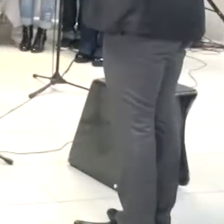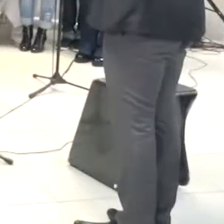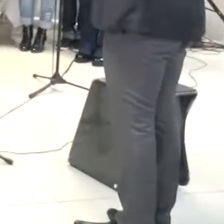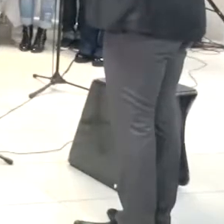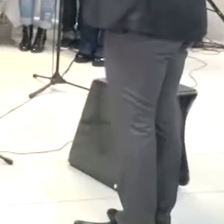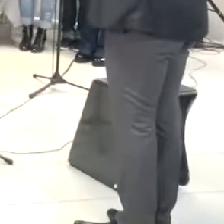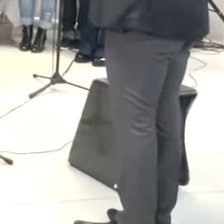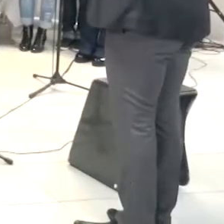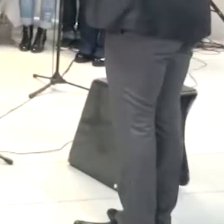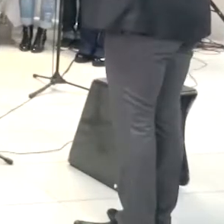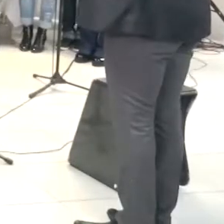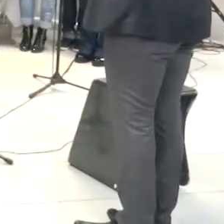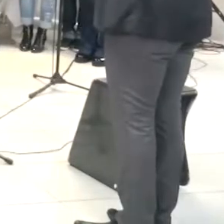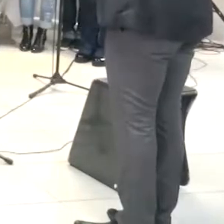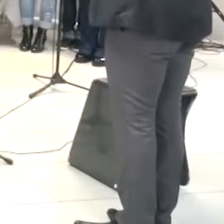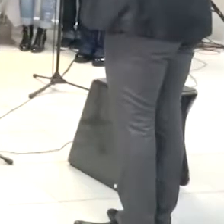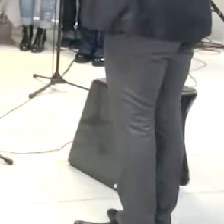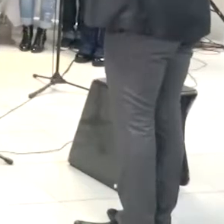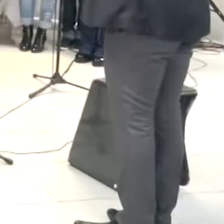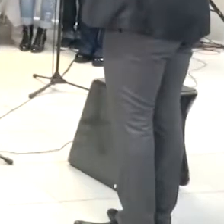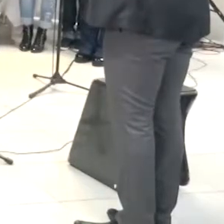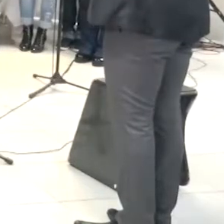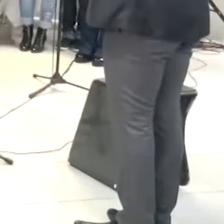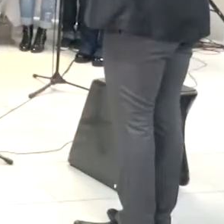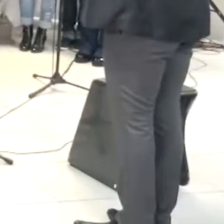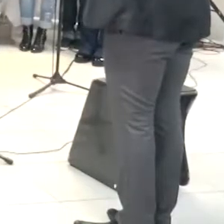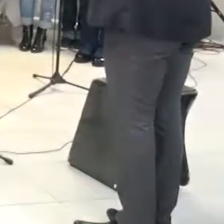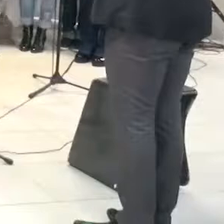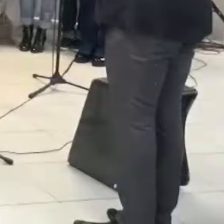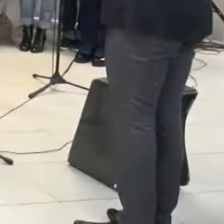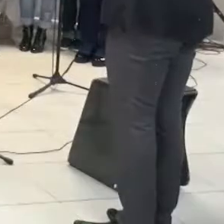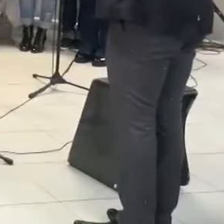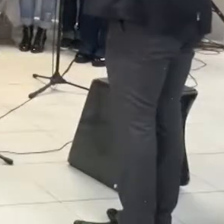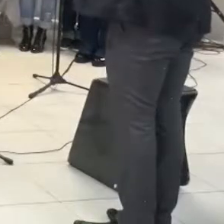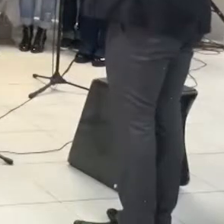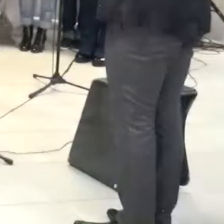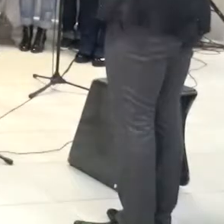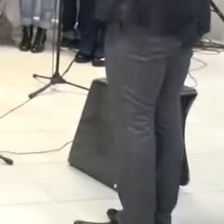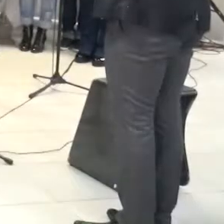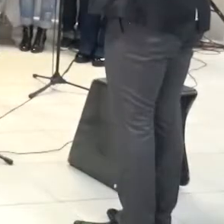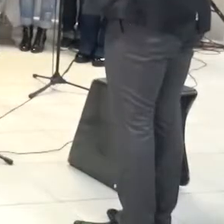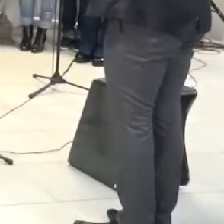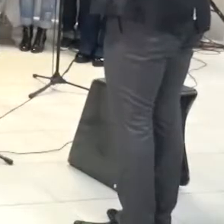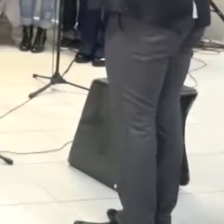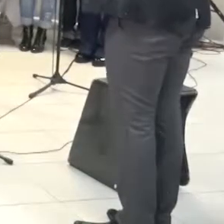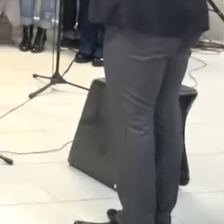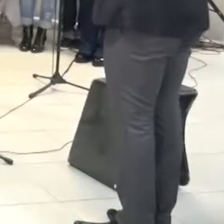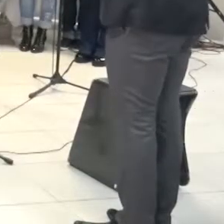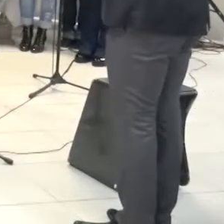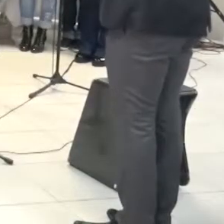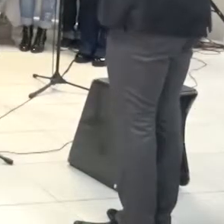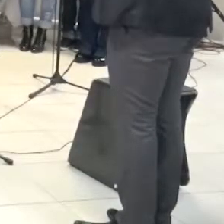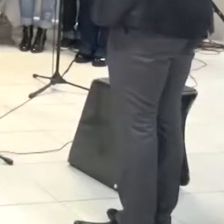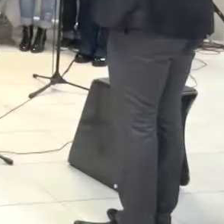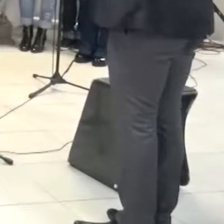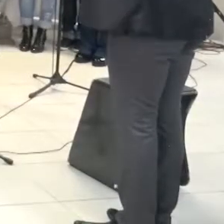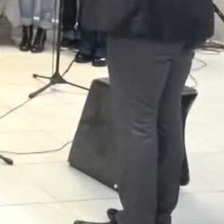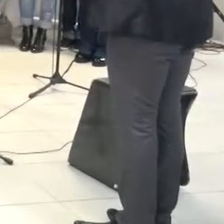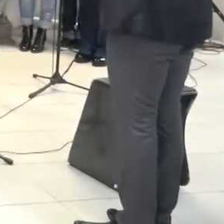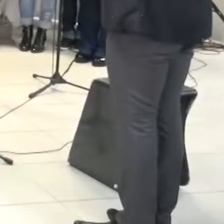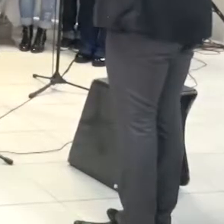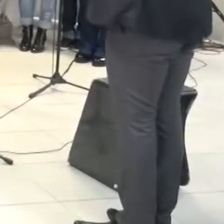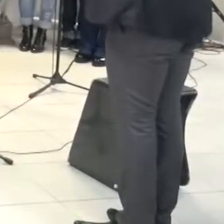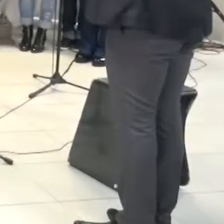risonho e límpido, a imagem do cruzeiro resplandece. Gigante pela